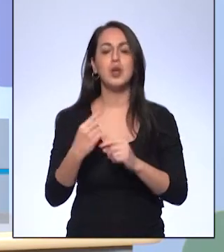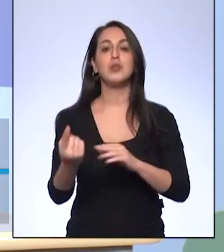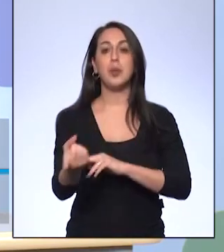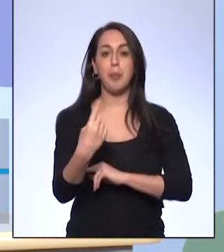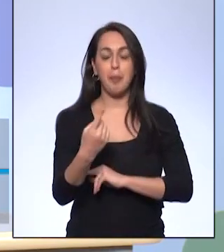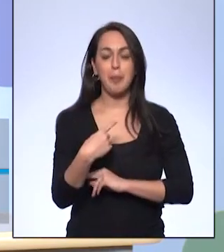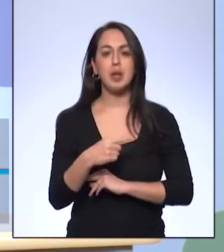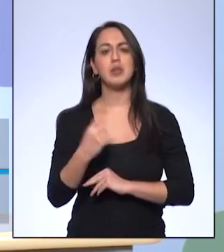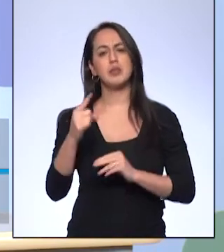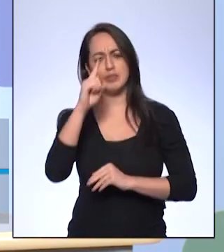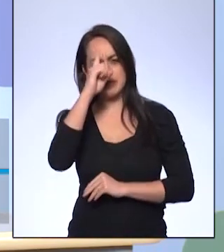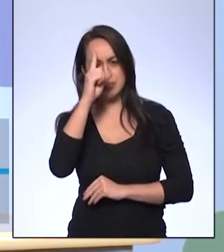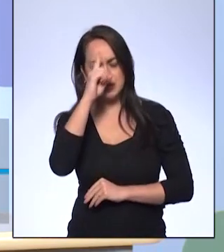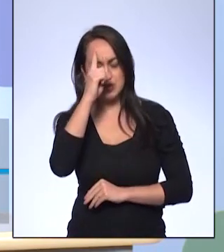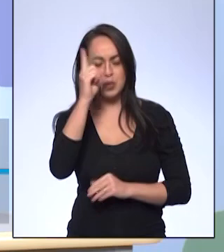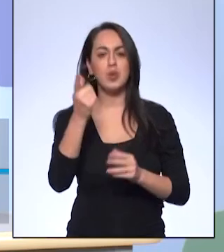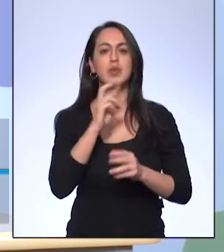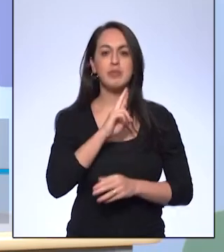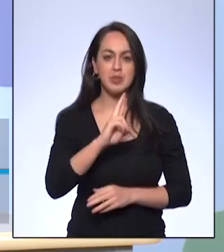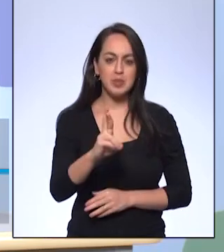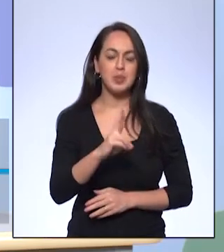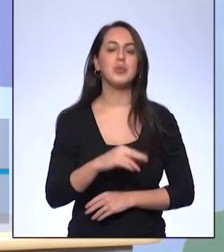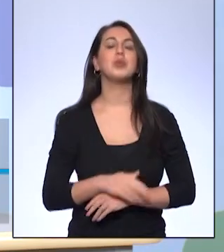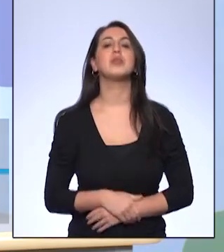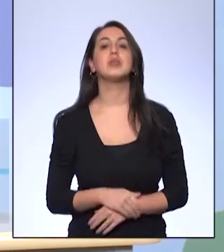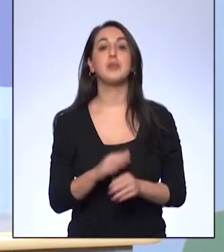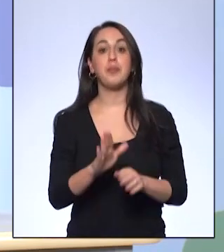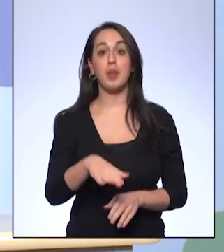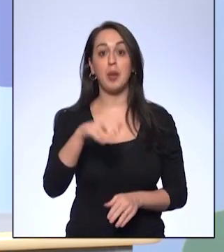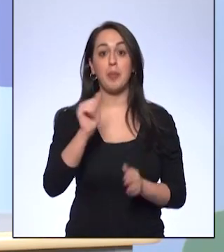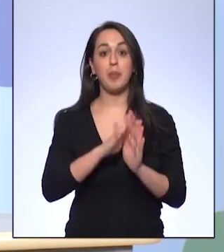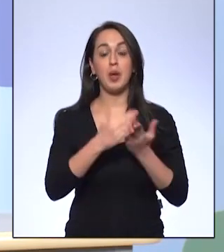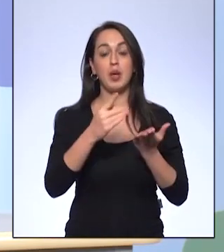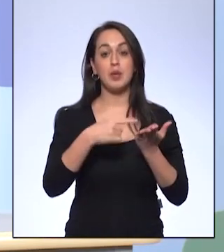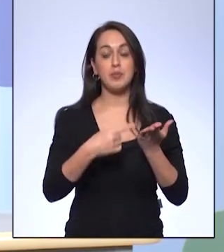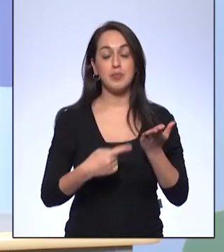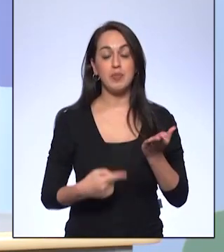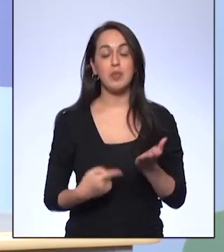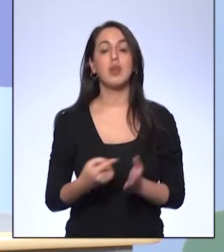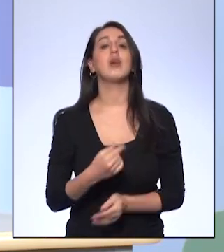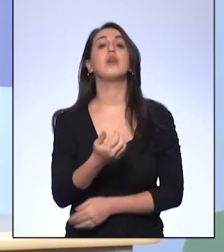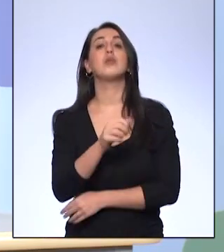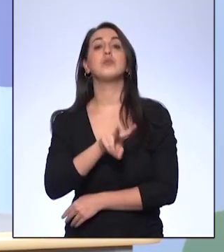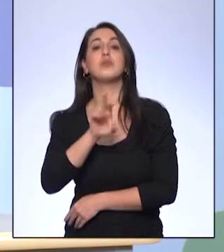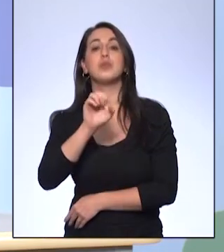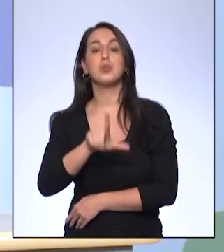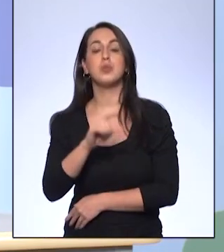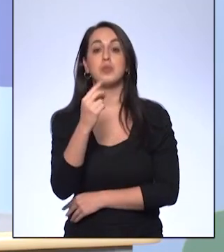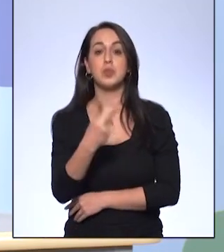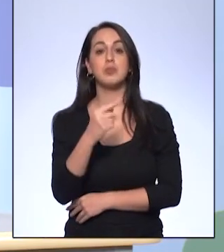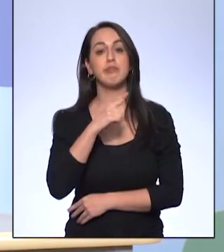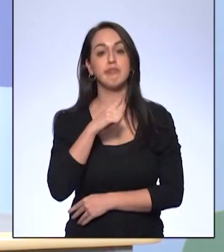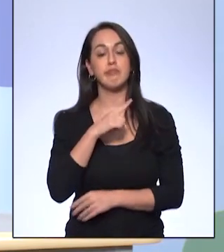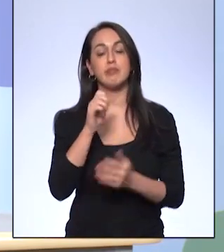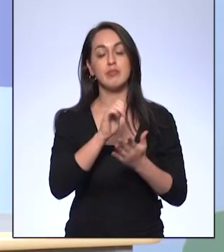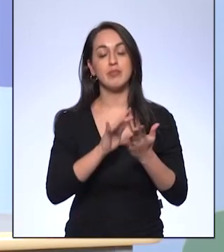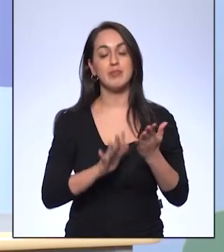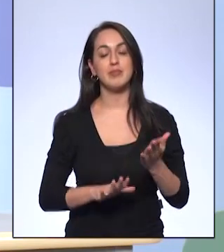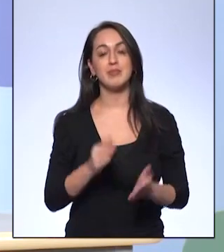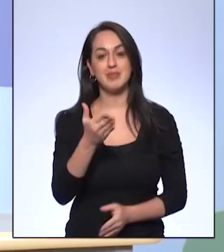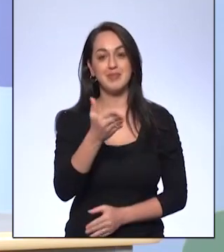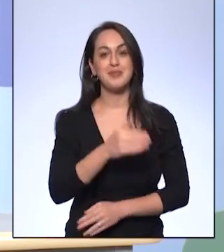para anotar e ver o que está acontecendo, tá bom? Peguem o caderno do aluno, volume 2 também, para as atividades, que tem aí algumas atividades de lá